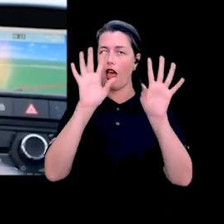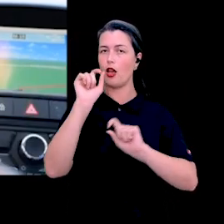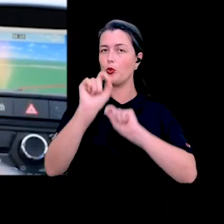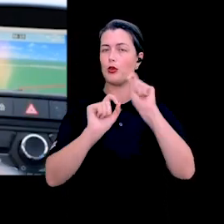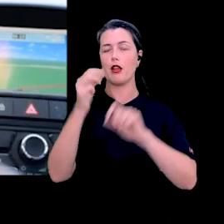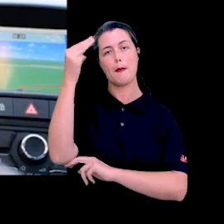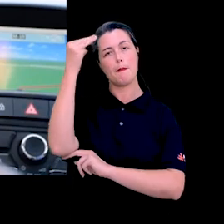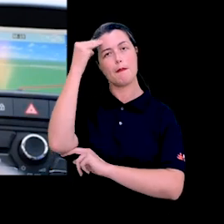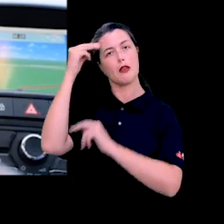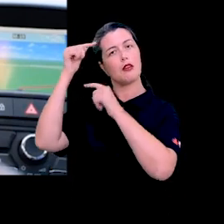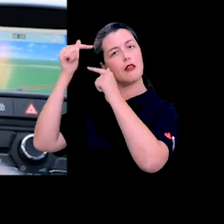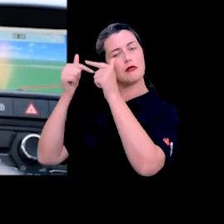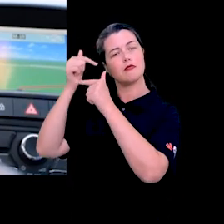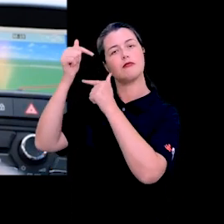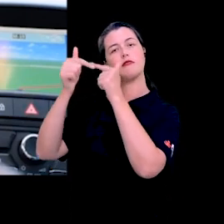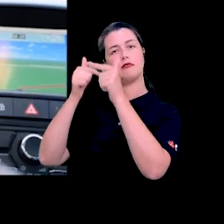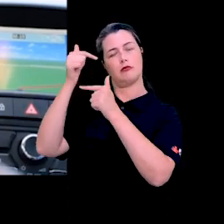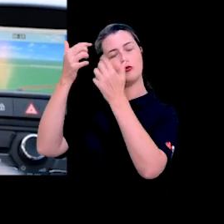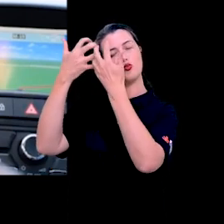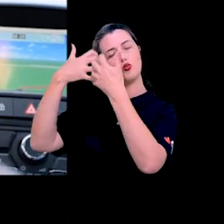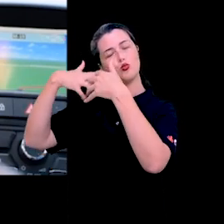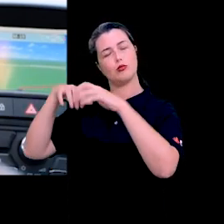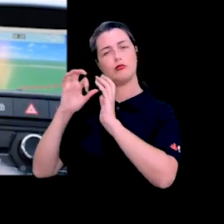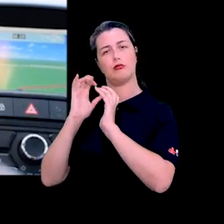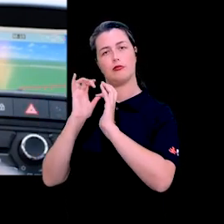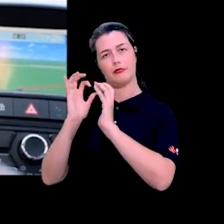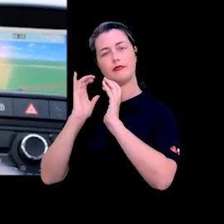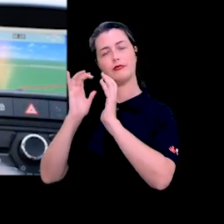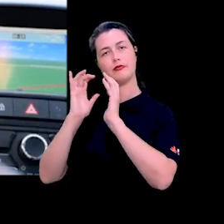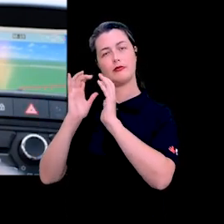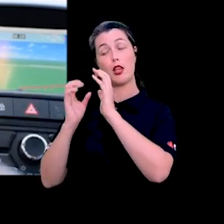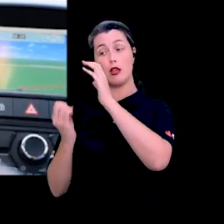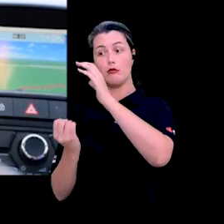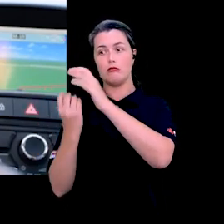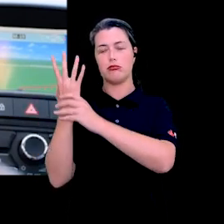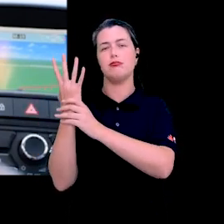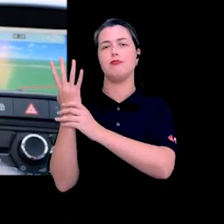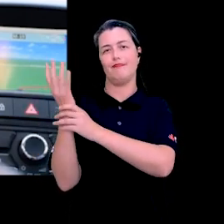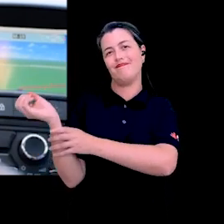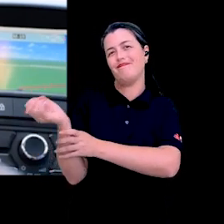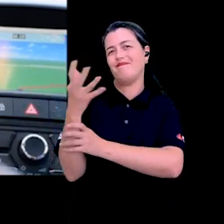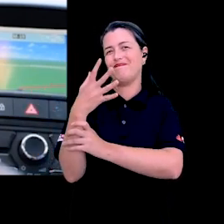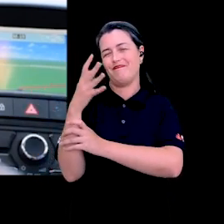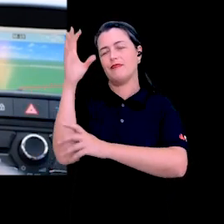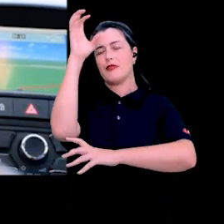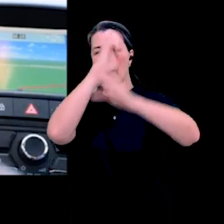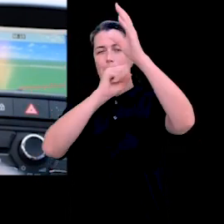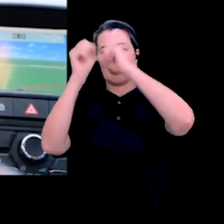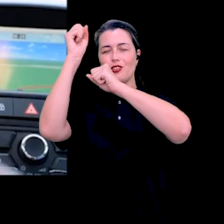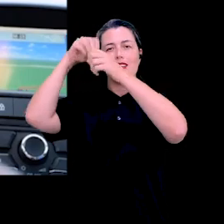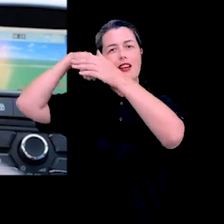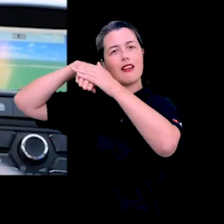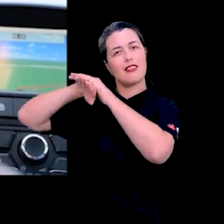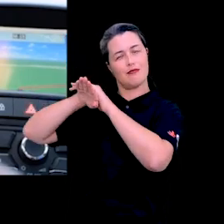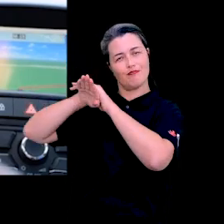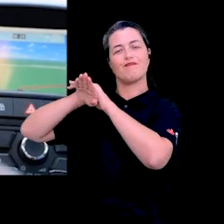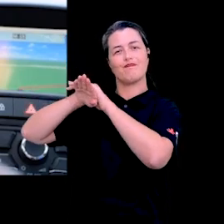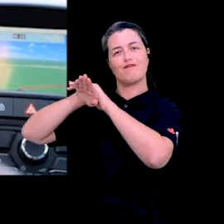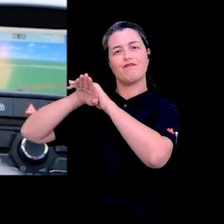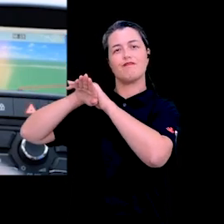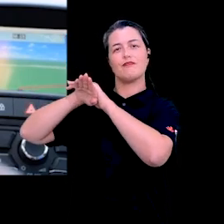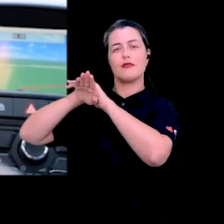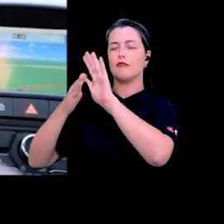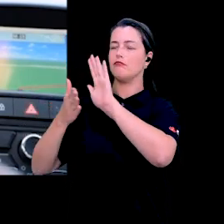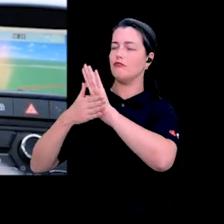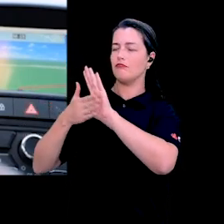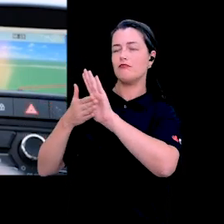por este ângulo, fica claro que a memória de trabalho em pleno funcionamento, ao ativar aprendizagens